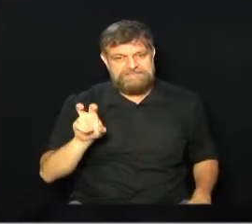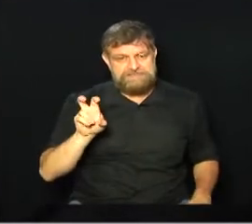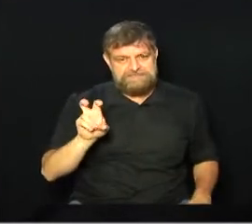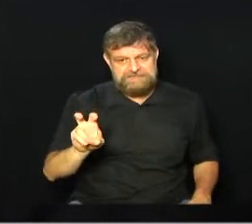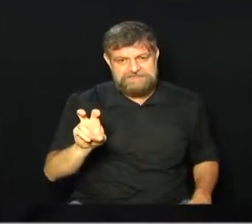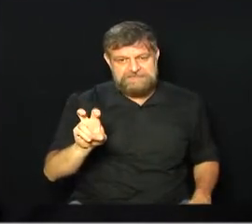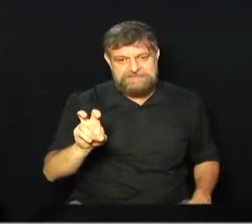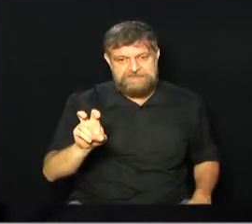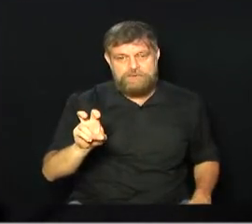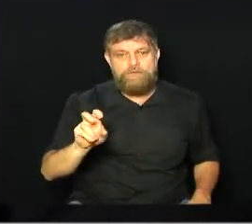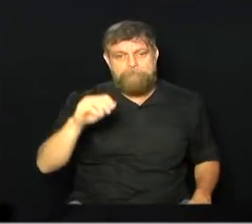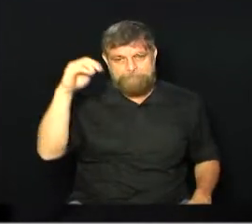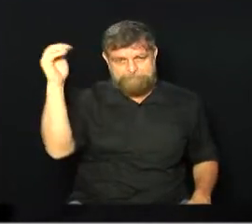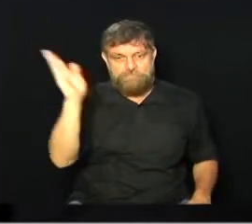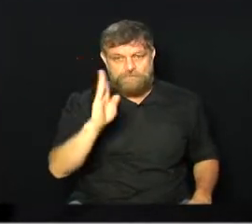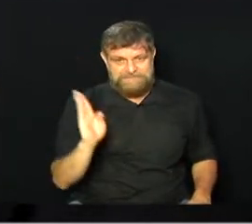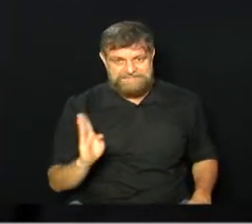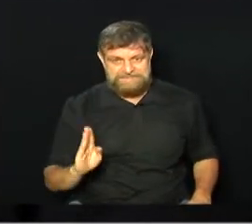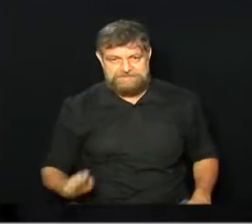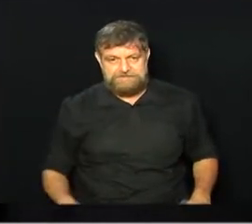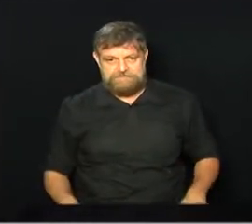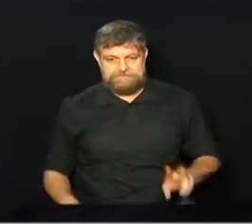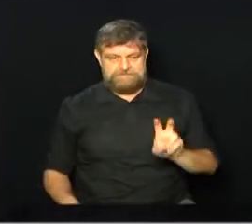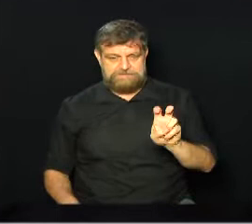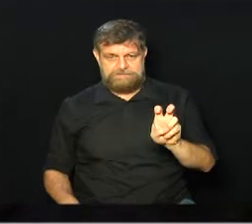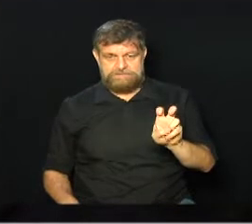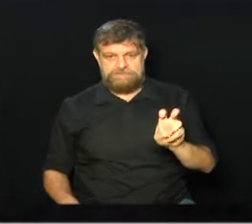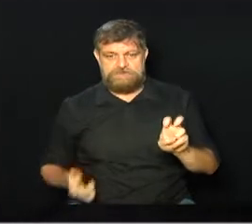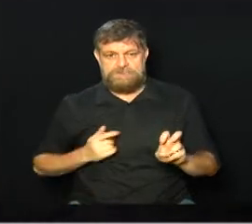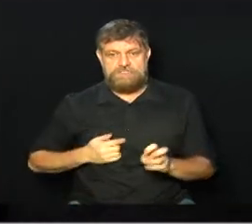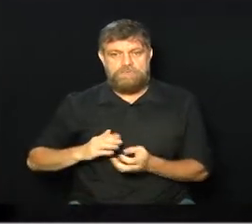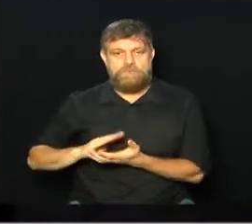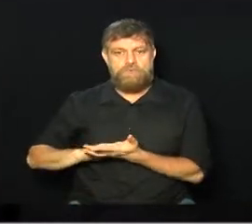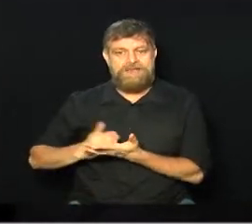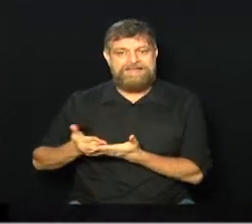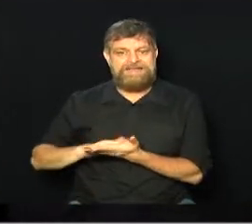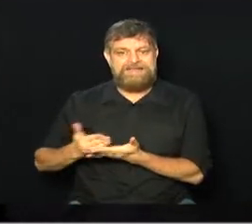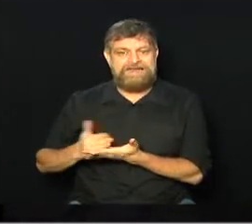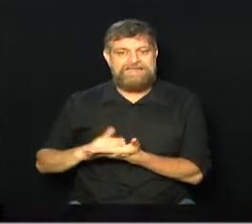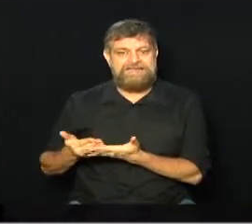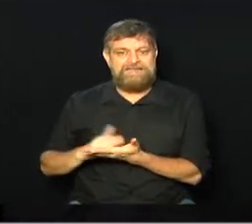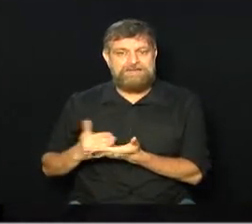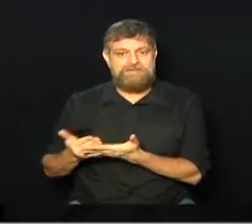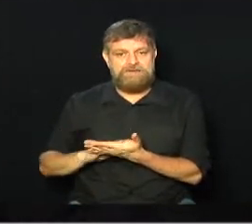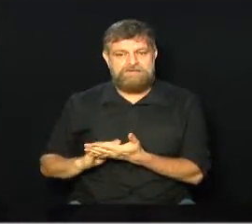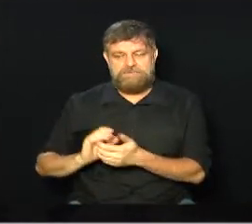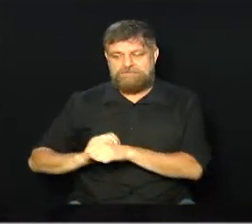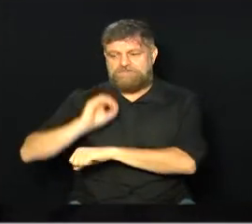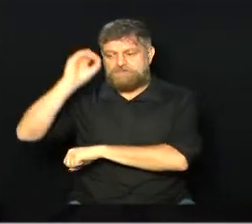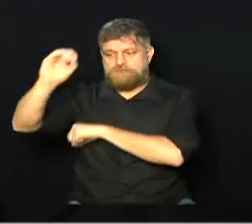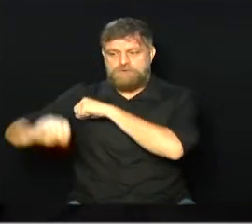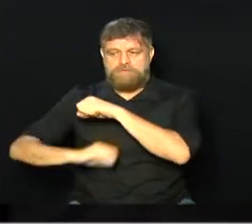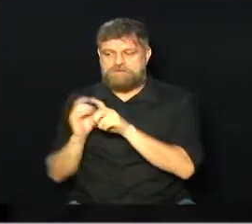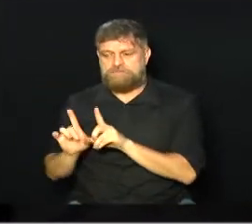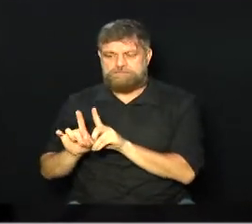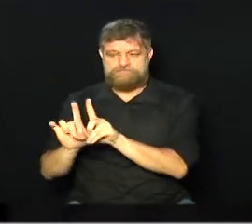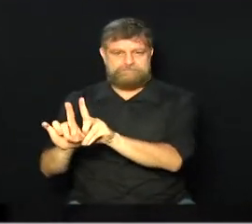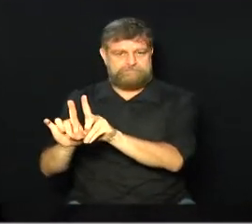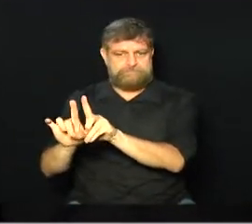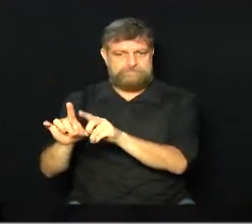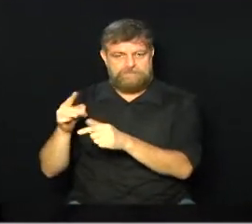5 brasileiros. Então, cada um tinha um tradutor por conta 24 horas. Nossa. Então, a gente não tinha muito, muito